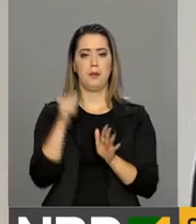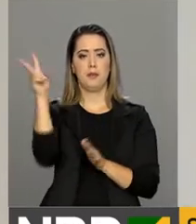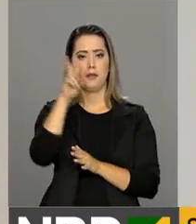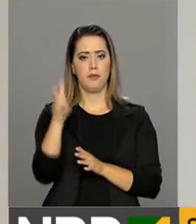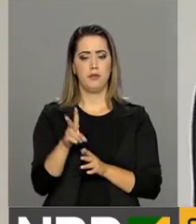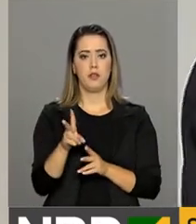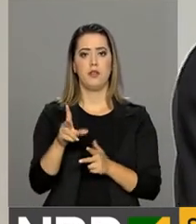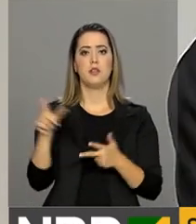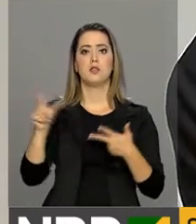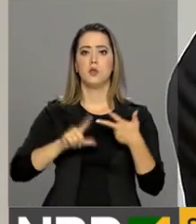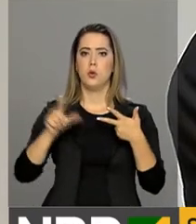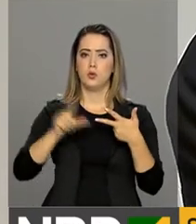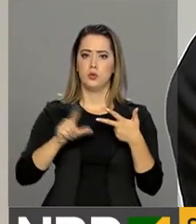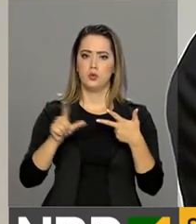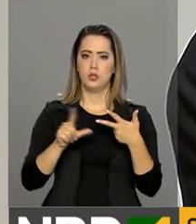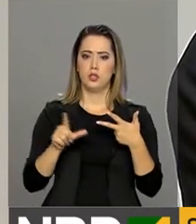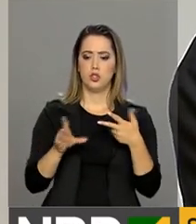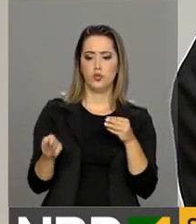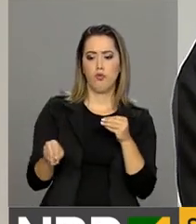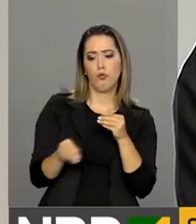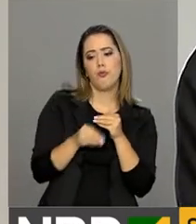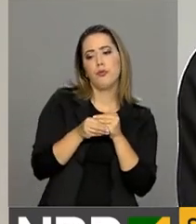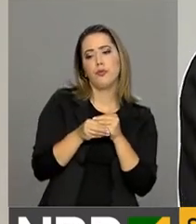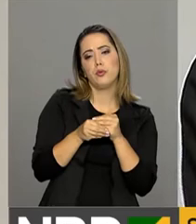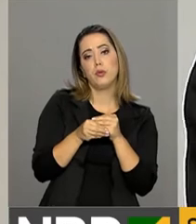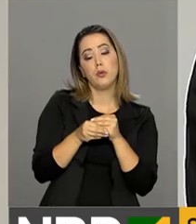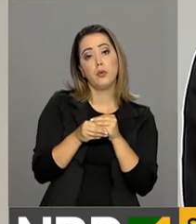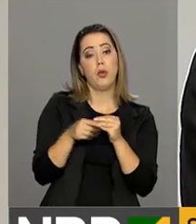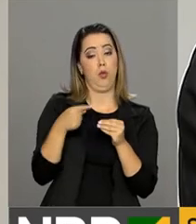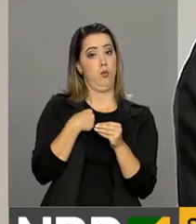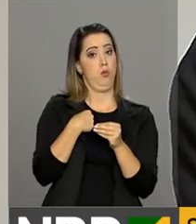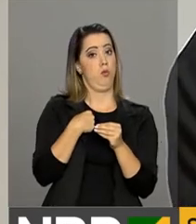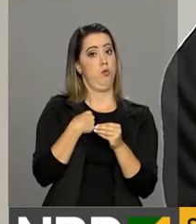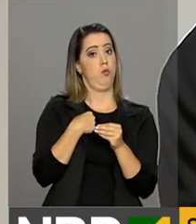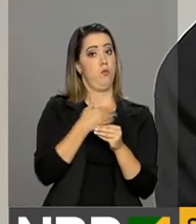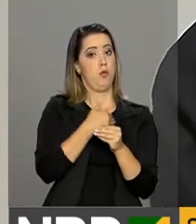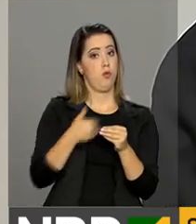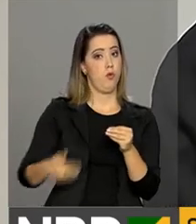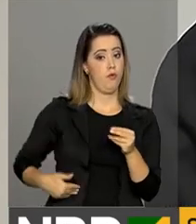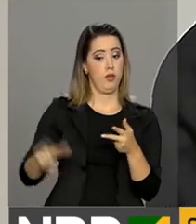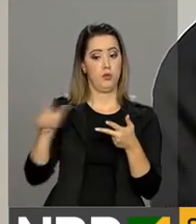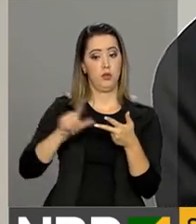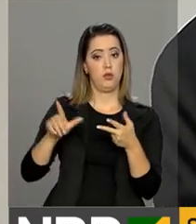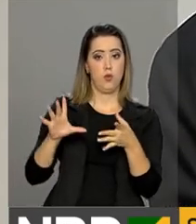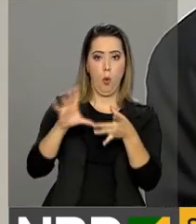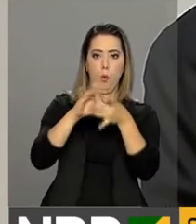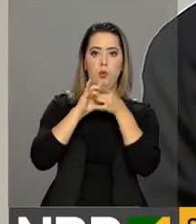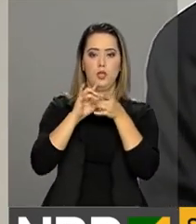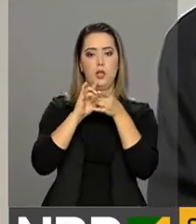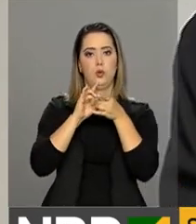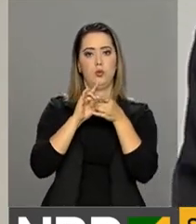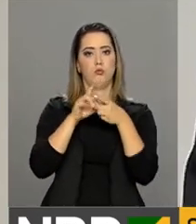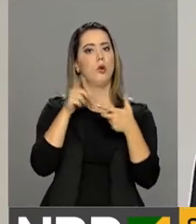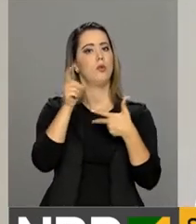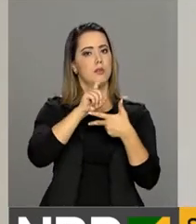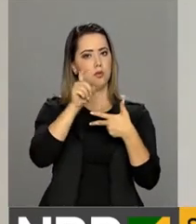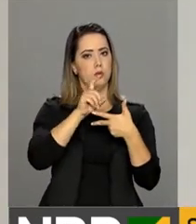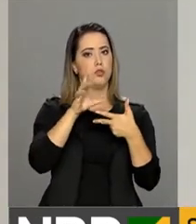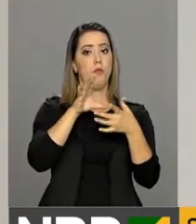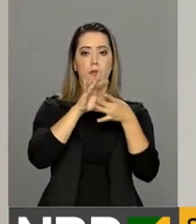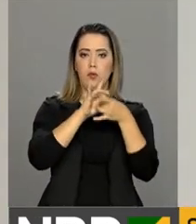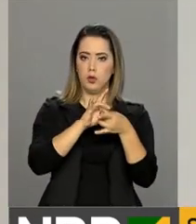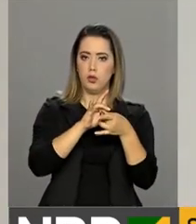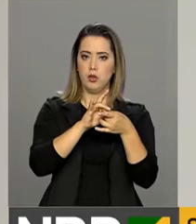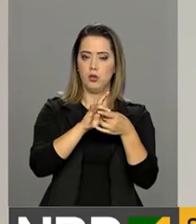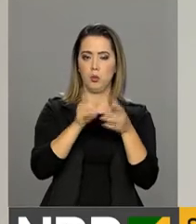legislativo sempre foi tido como atende do poder executivo no meu ver não o desativo é um parceiro do poder executivo